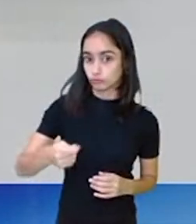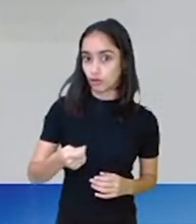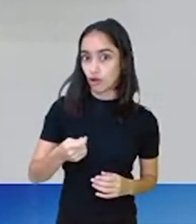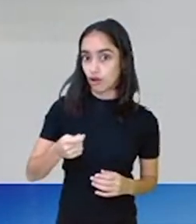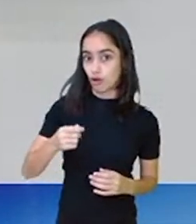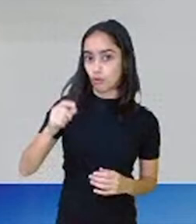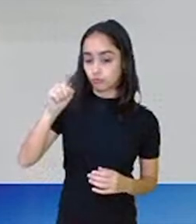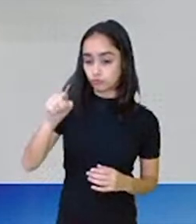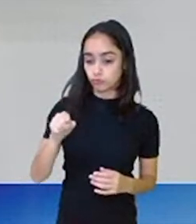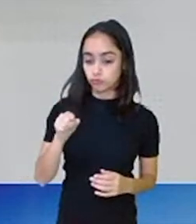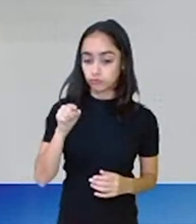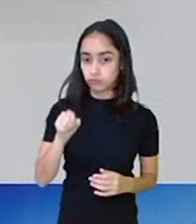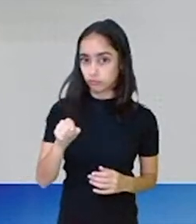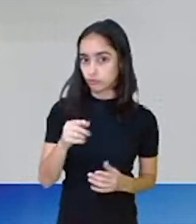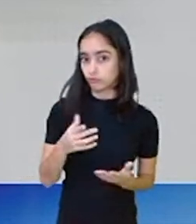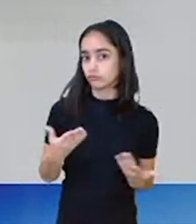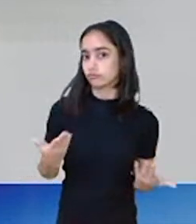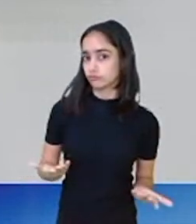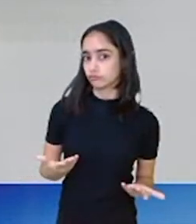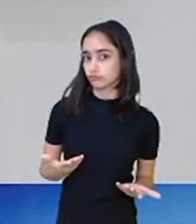da voz, reproduzindo na escrita.